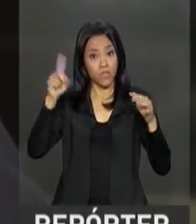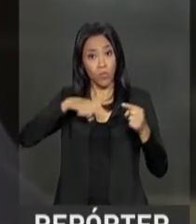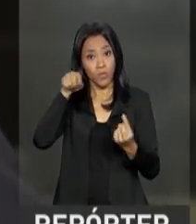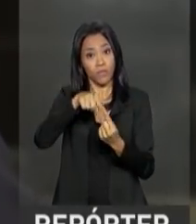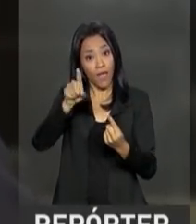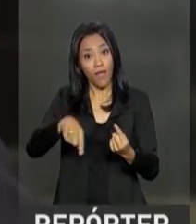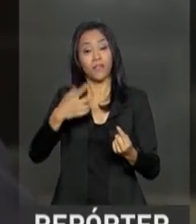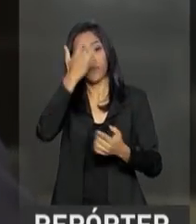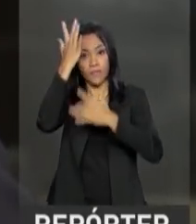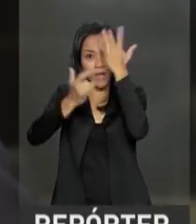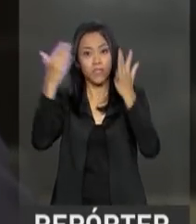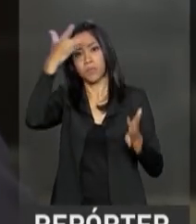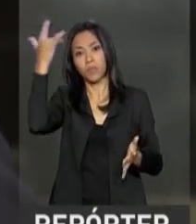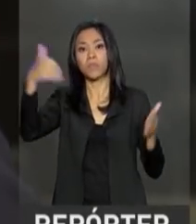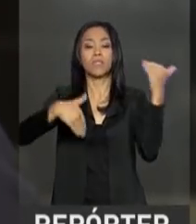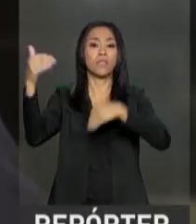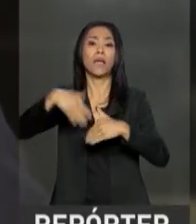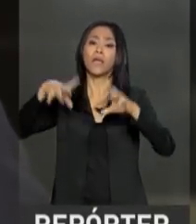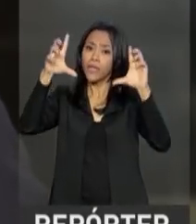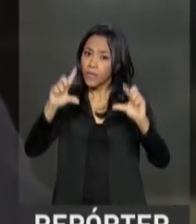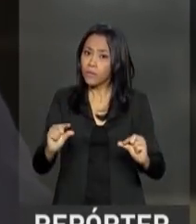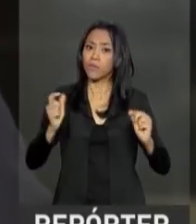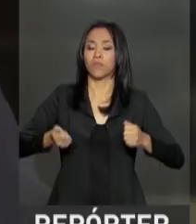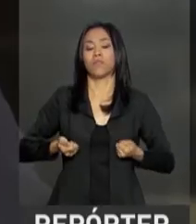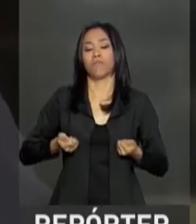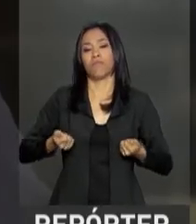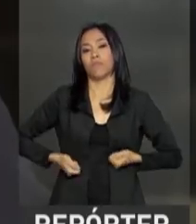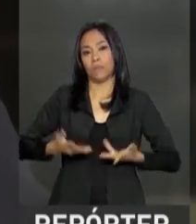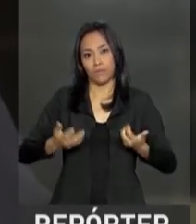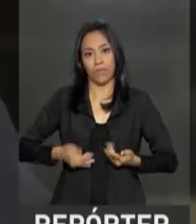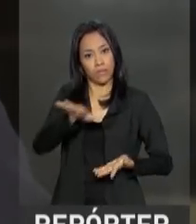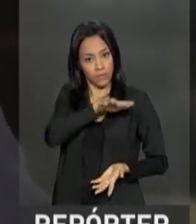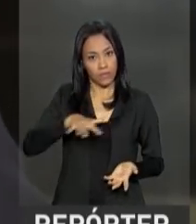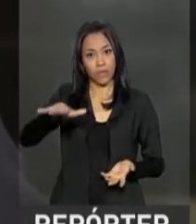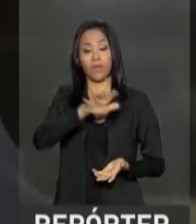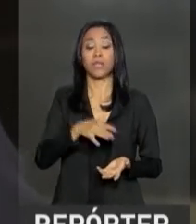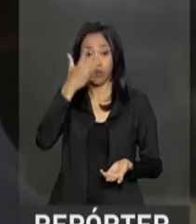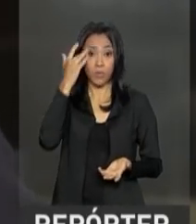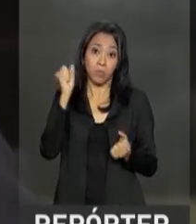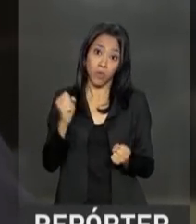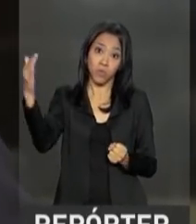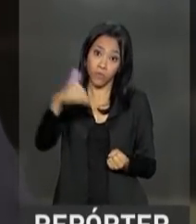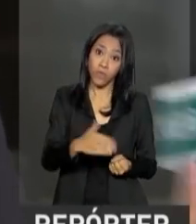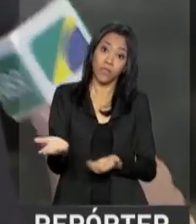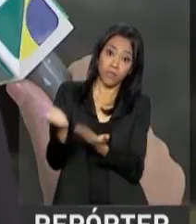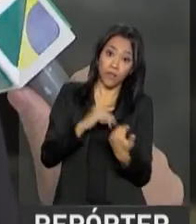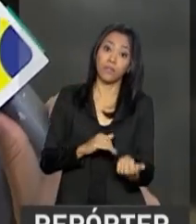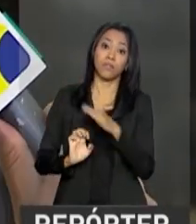investir na promoção e baixar os custos para que as pessoas possam vir em grande quantidade do brasil e com isso o tragam investimentos